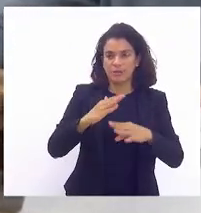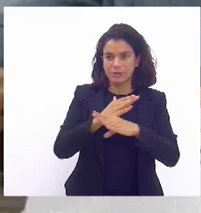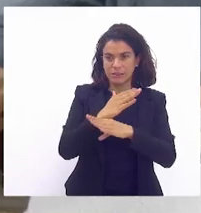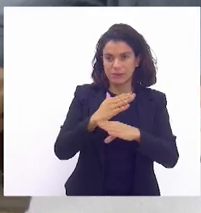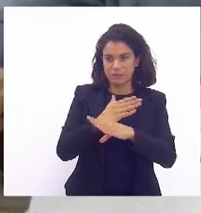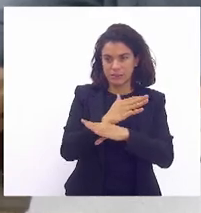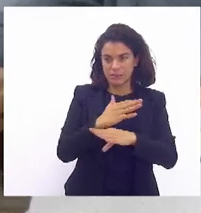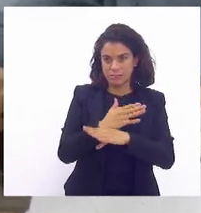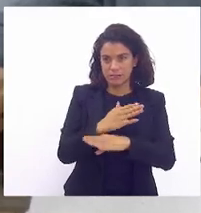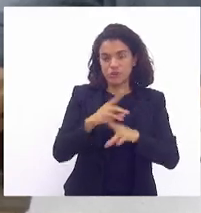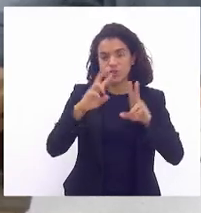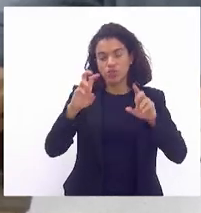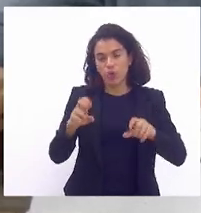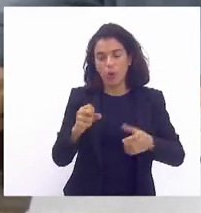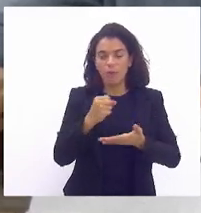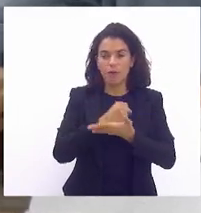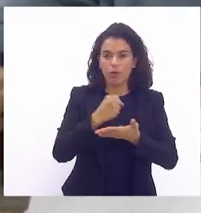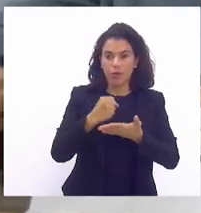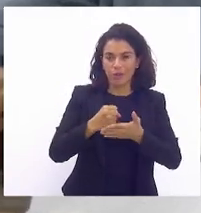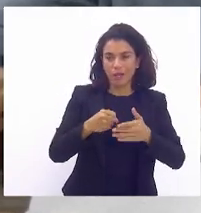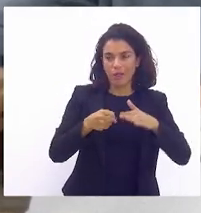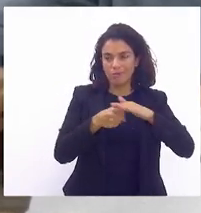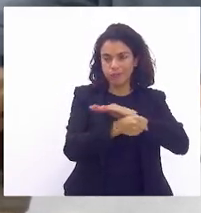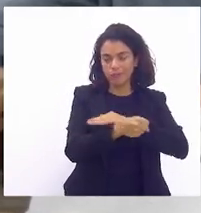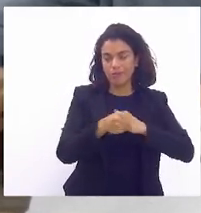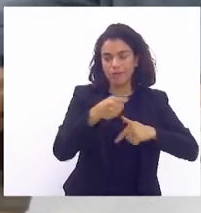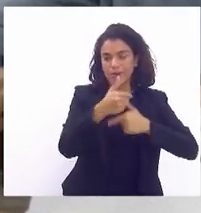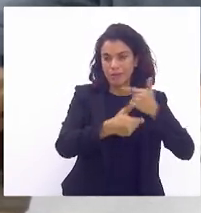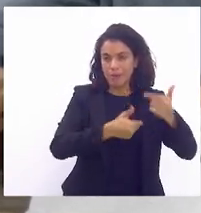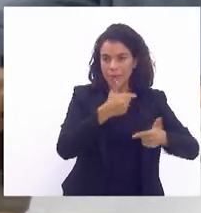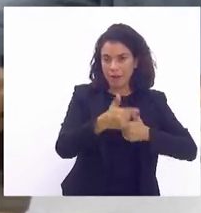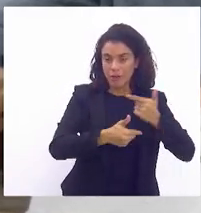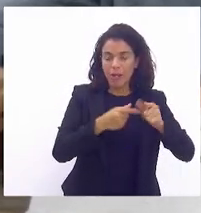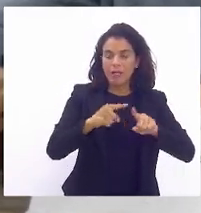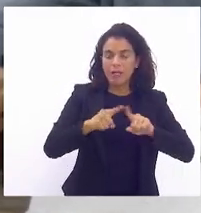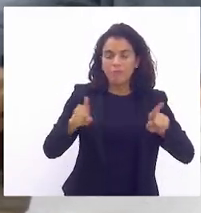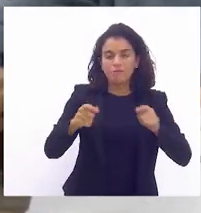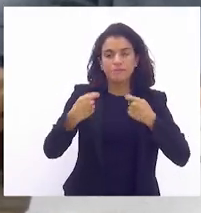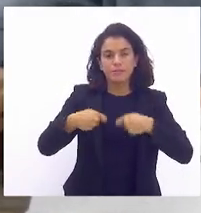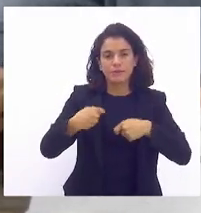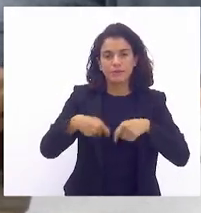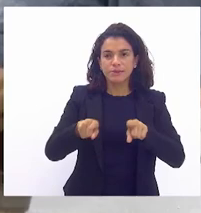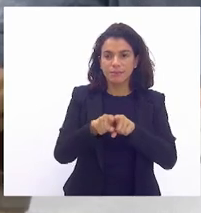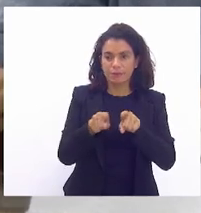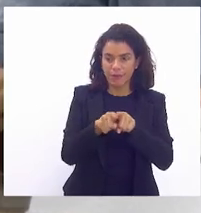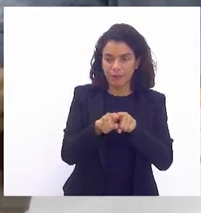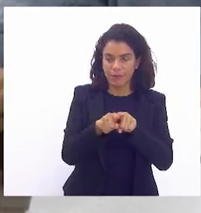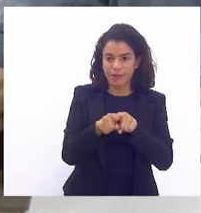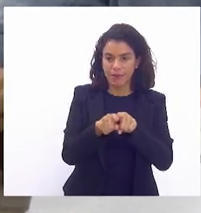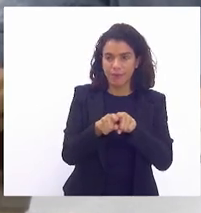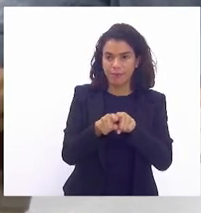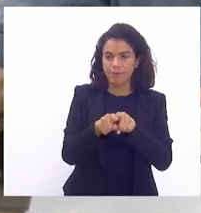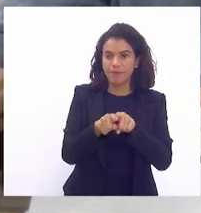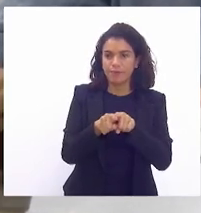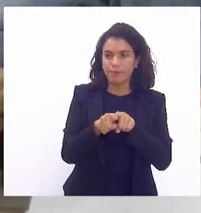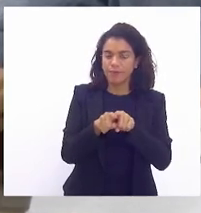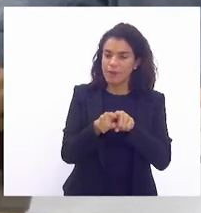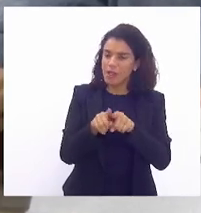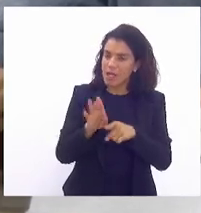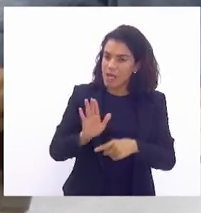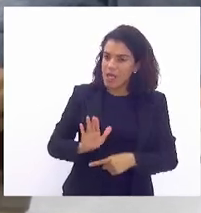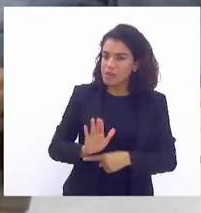a empregabilidade. Mas ela não pode pensar só no lucro. Ela precisa de pensar na contrapartida e fazer por